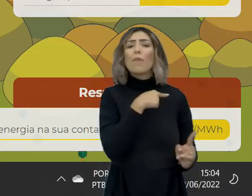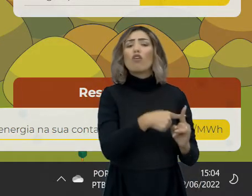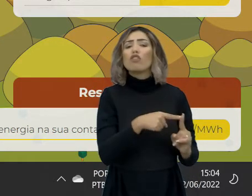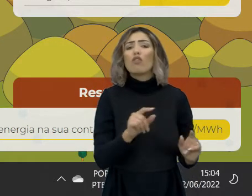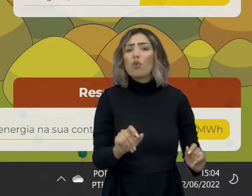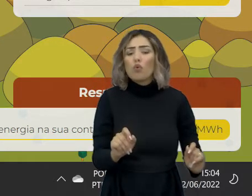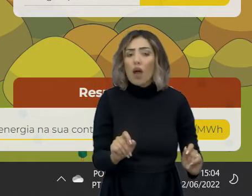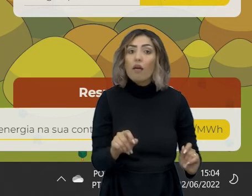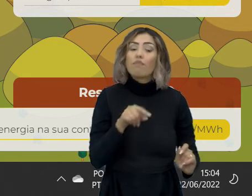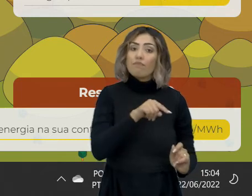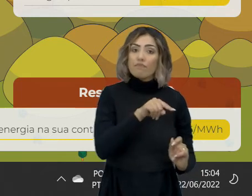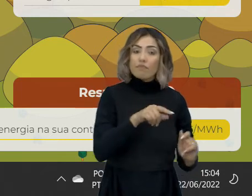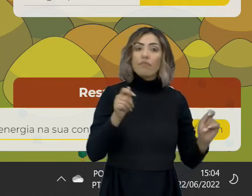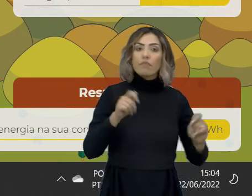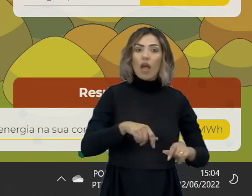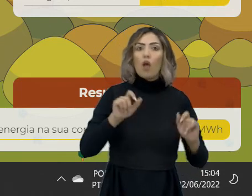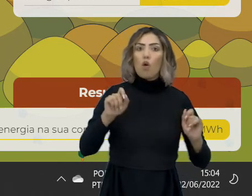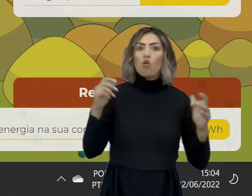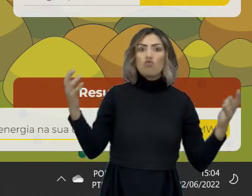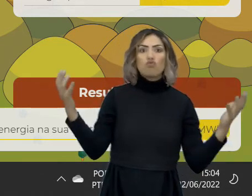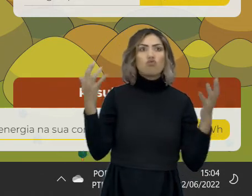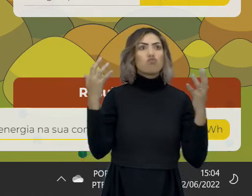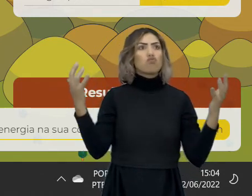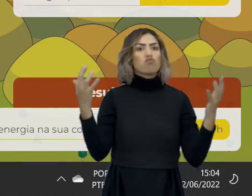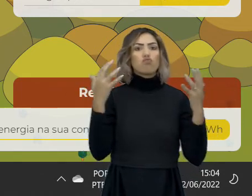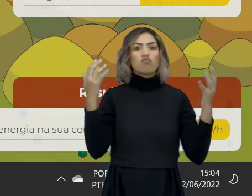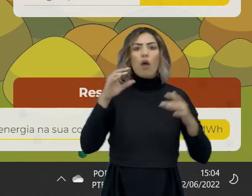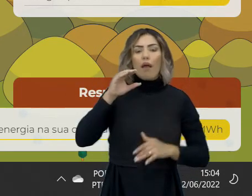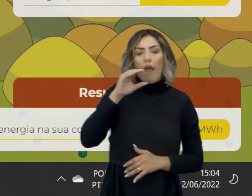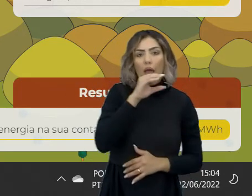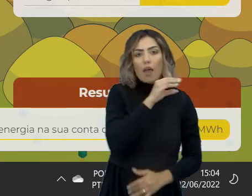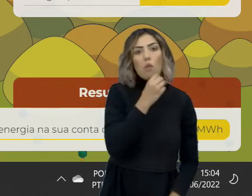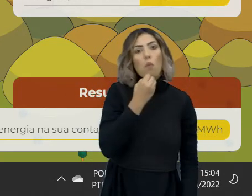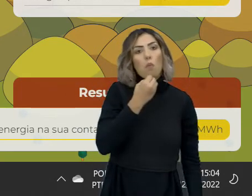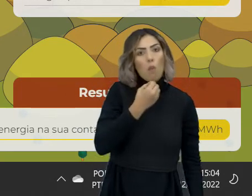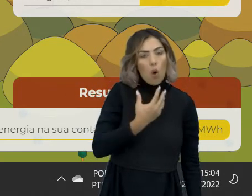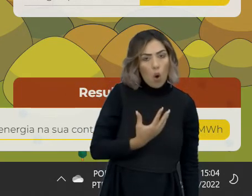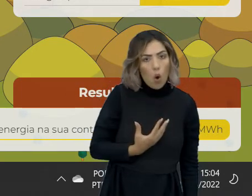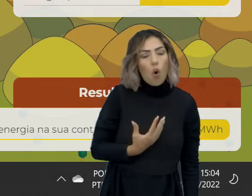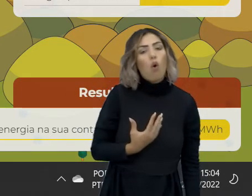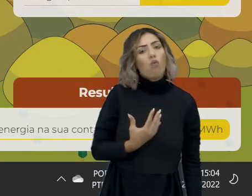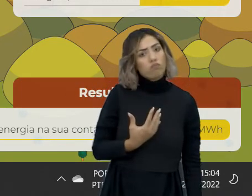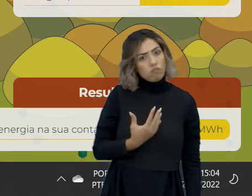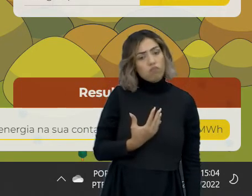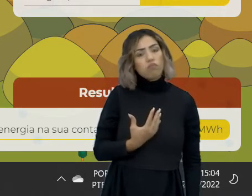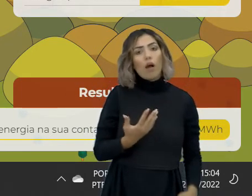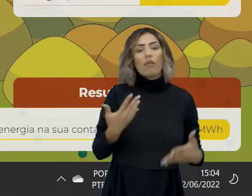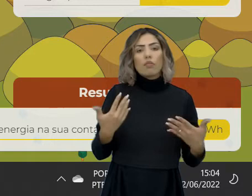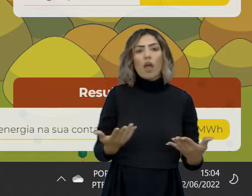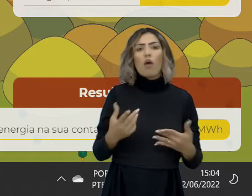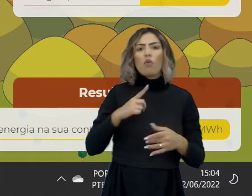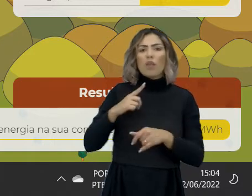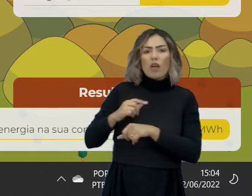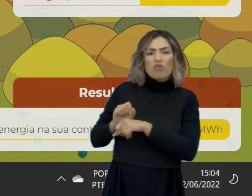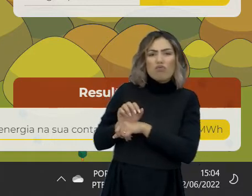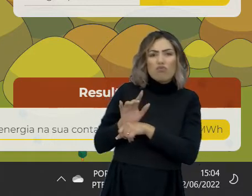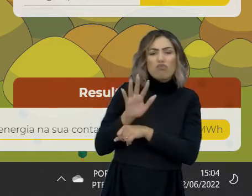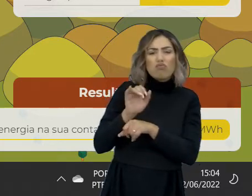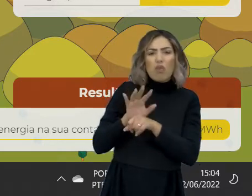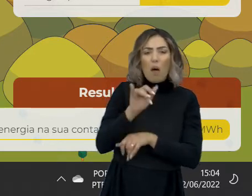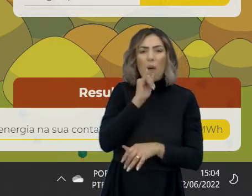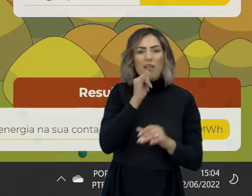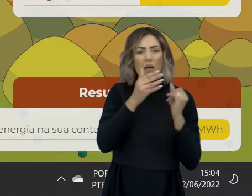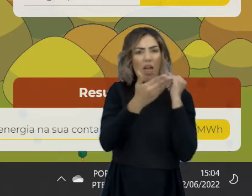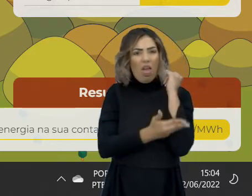tem um poder calorífico muito grande, ela é muito eficiente, então com relativamente menos combustível do que uma lenha vegetal,